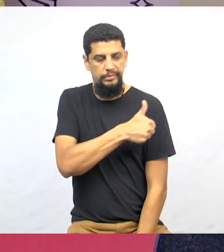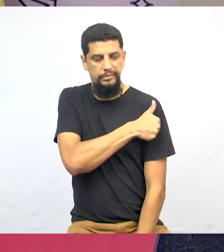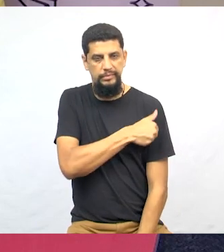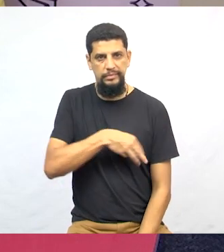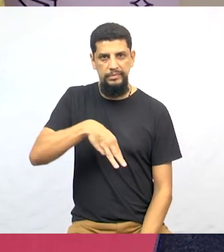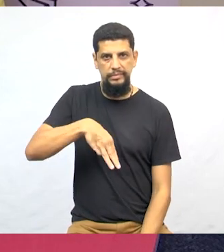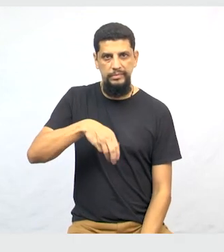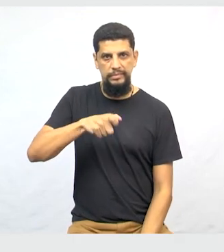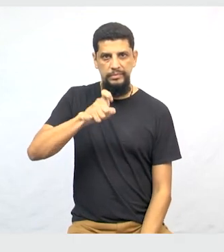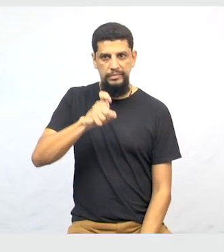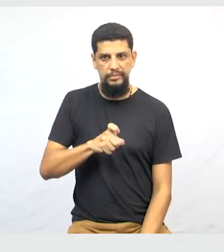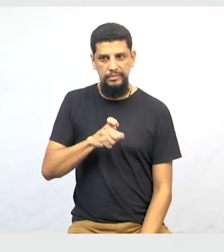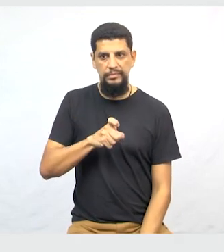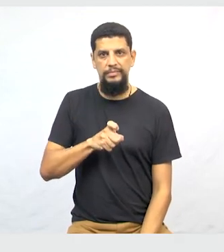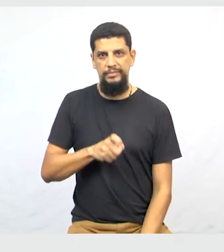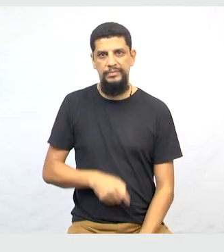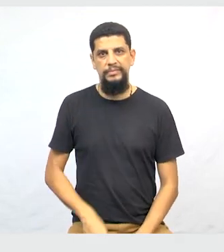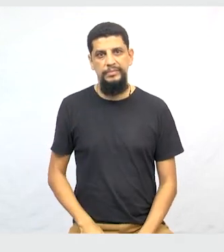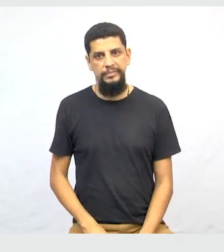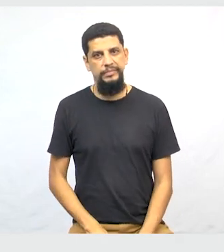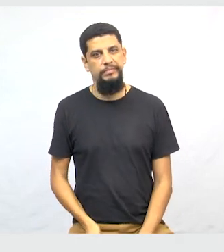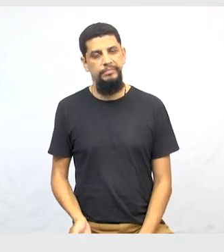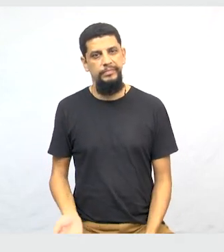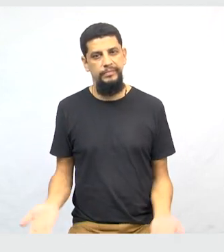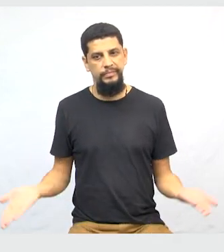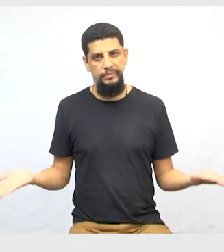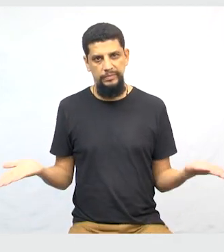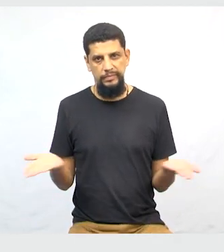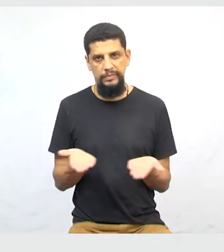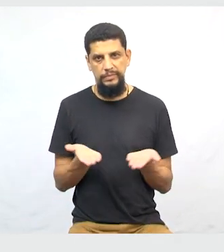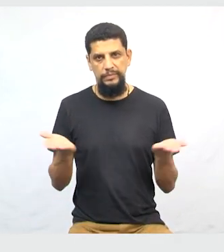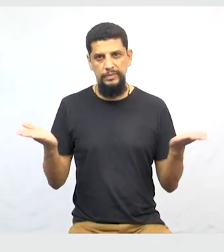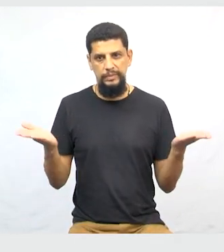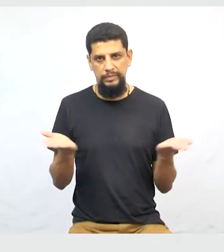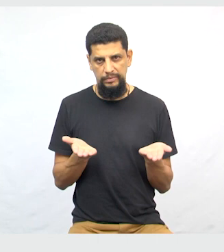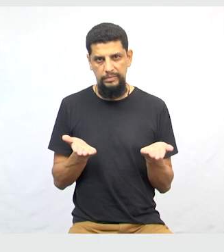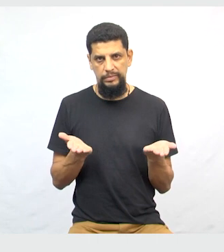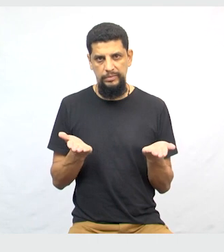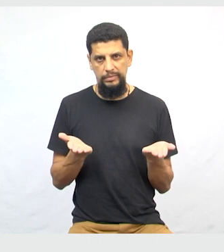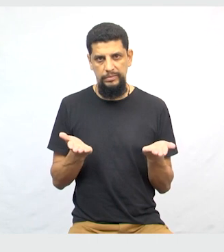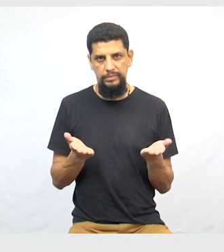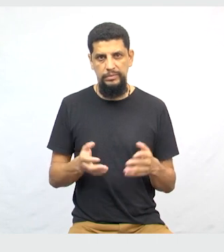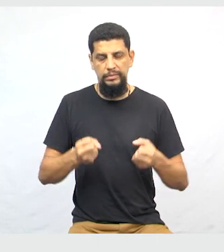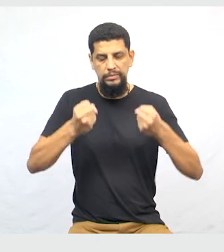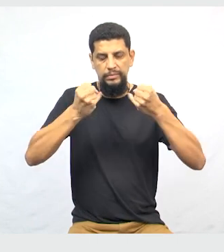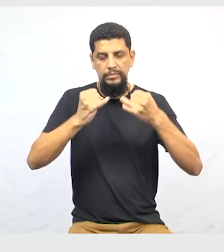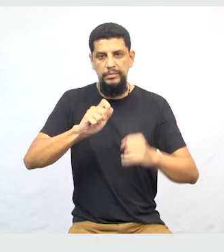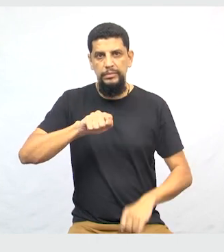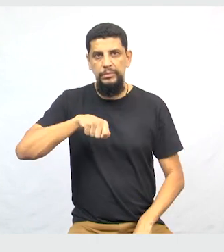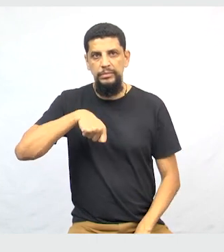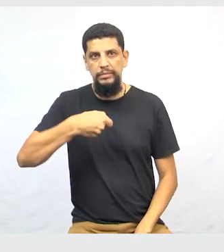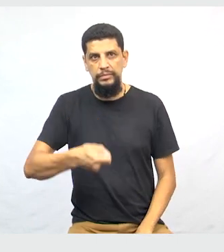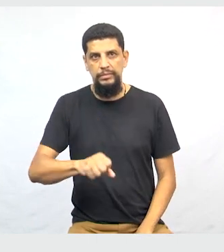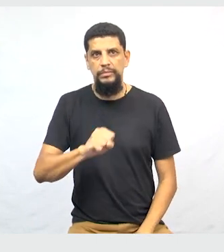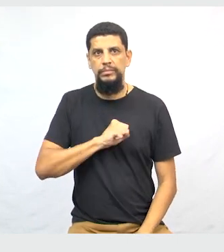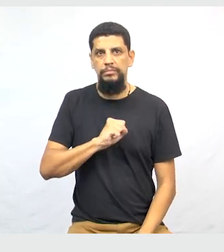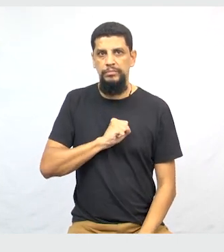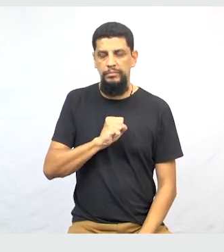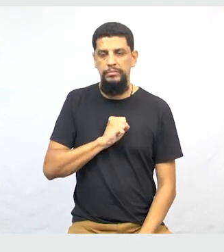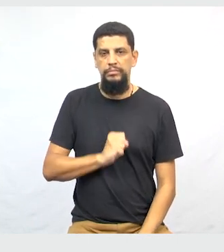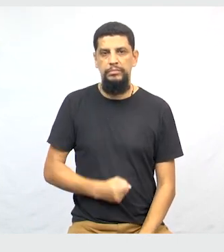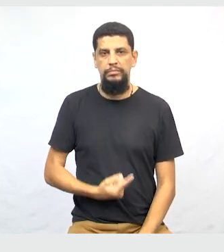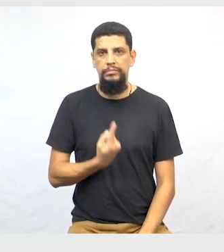Max falando sobre essa brincadeira pra gente. E nós vamos agora, professora Suzy, falar sobre o